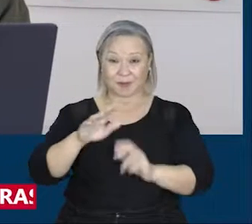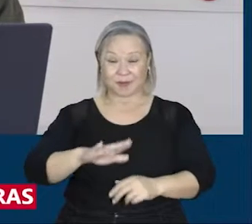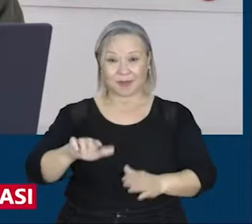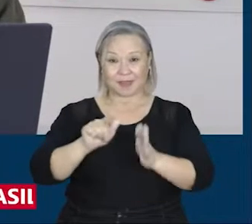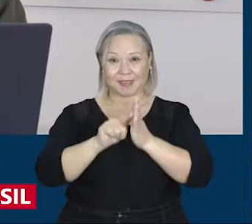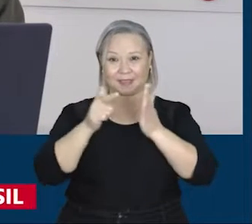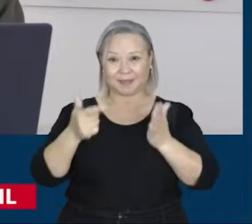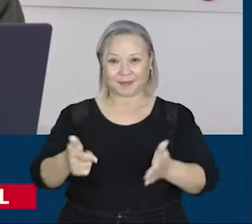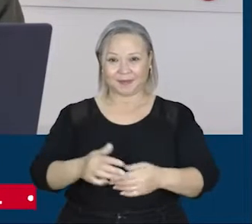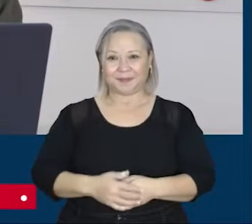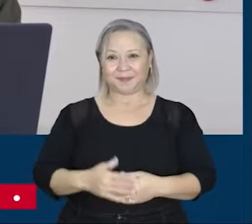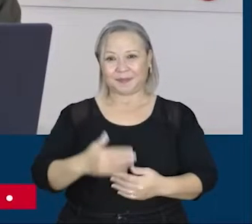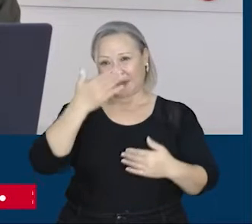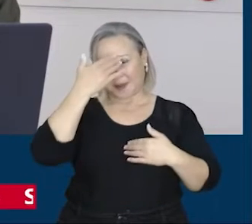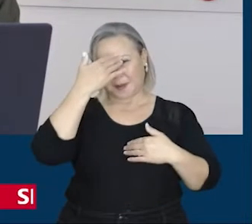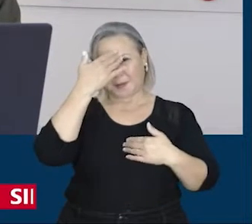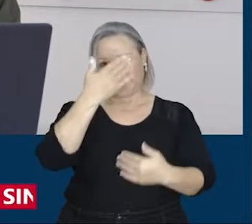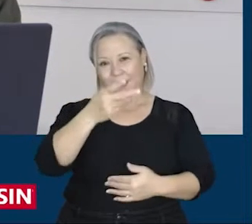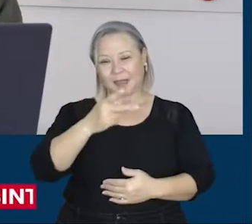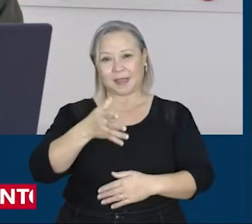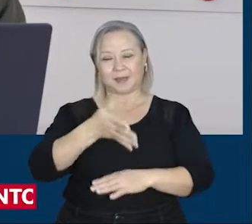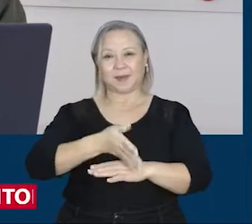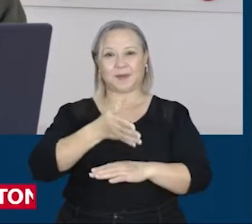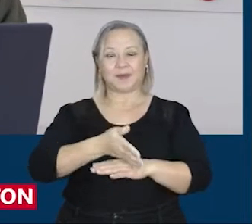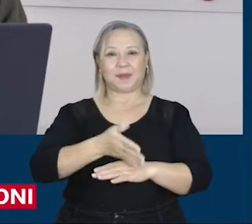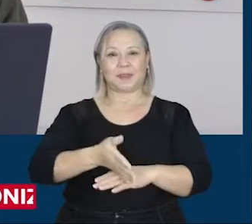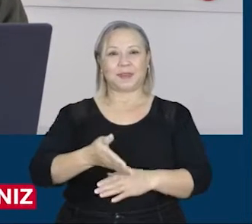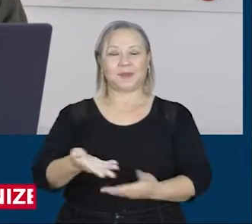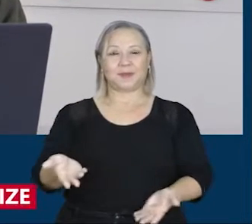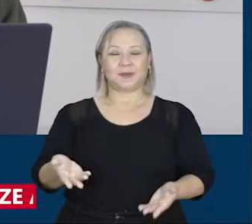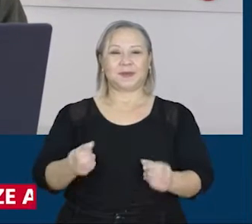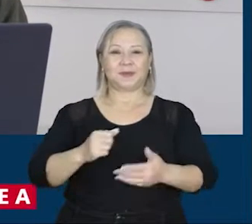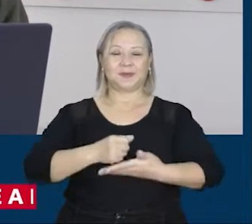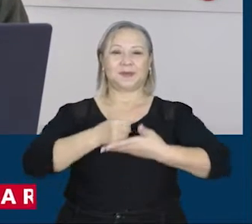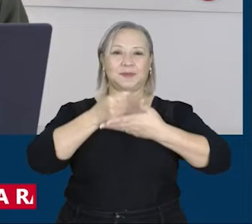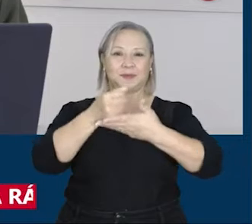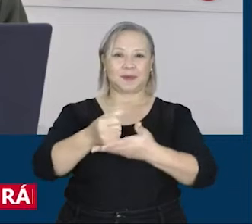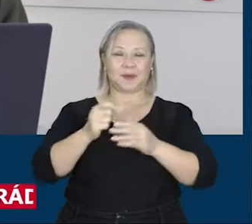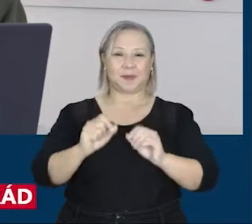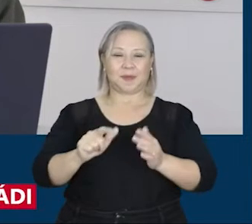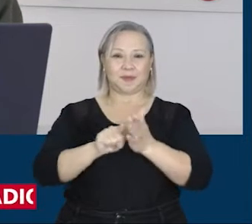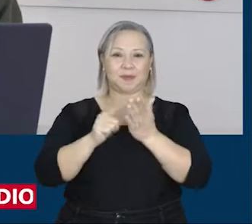jornal. Obrigada demais pela sua participação, pela sua contribuição aqui na edição